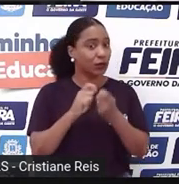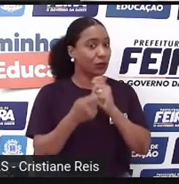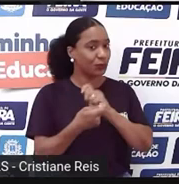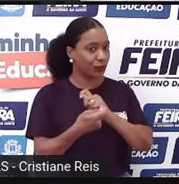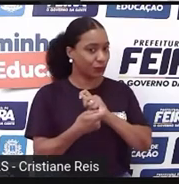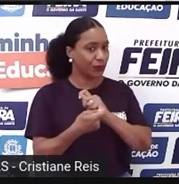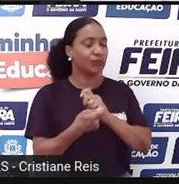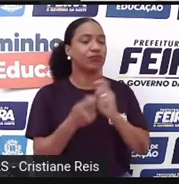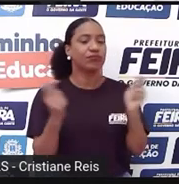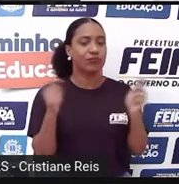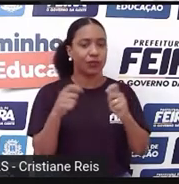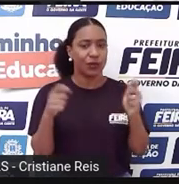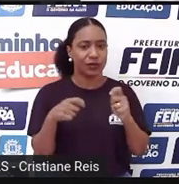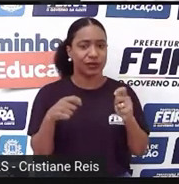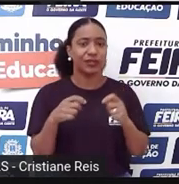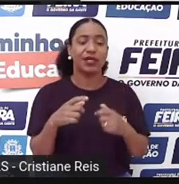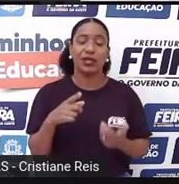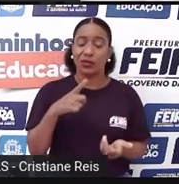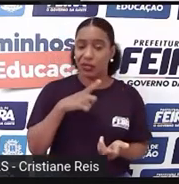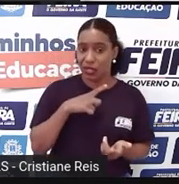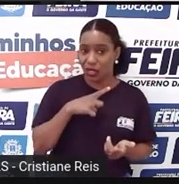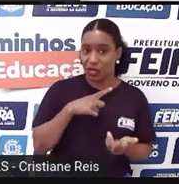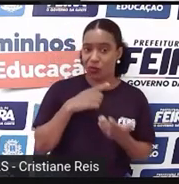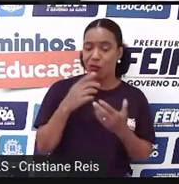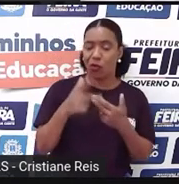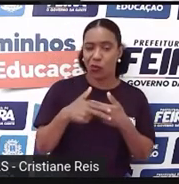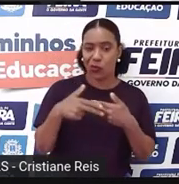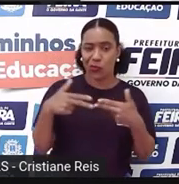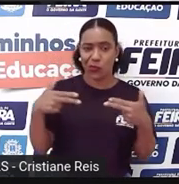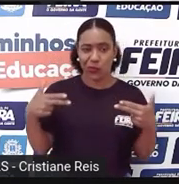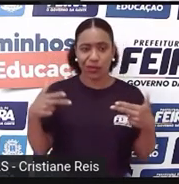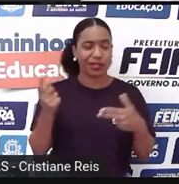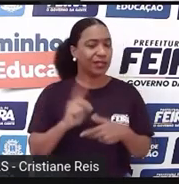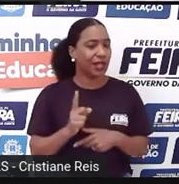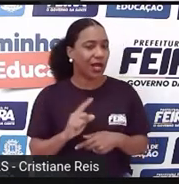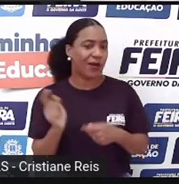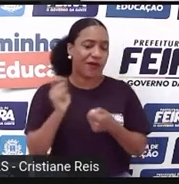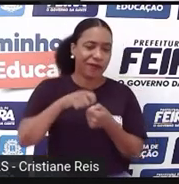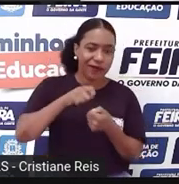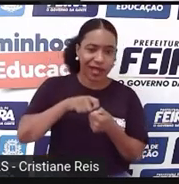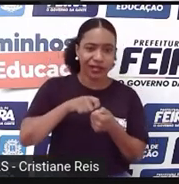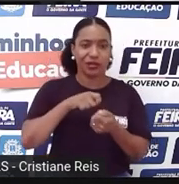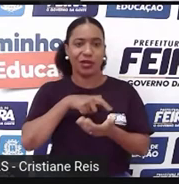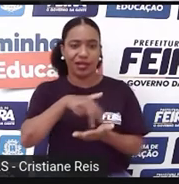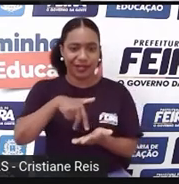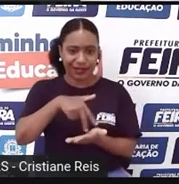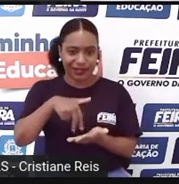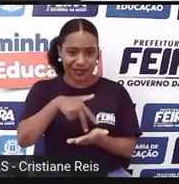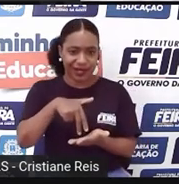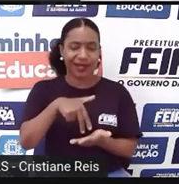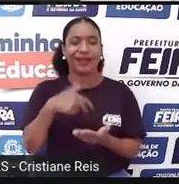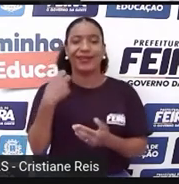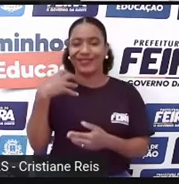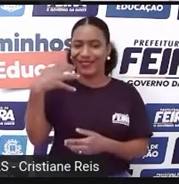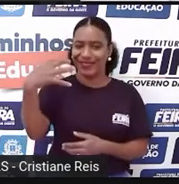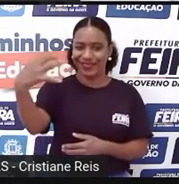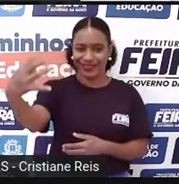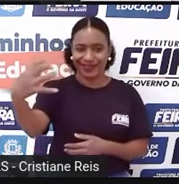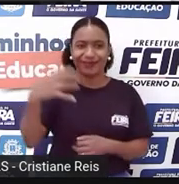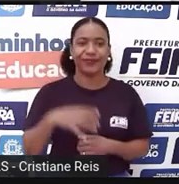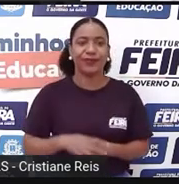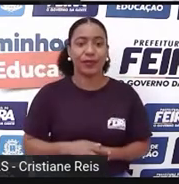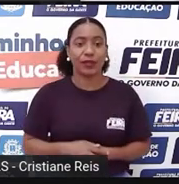de dizer eu tenho algumas coisas, eu faço algumas coisas, como dançar, viajar.